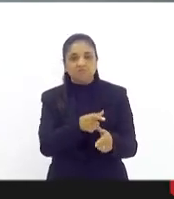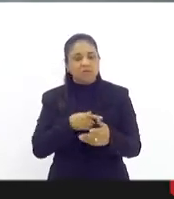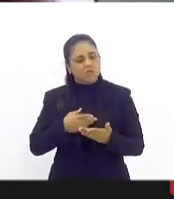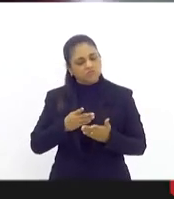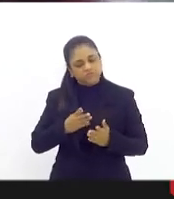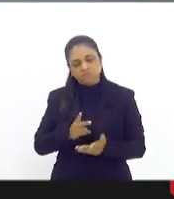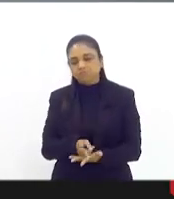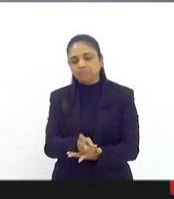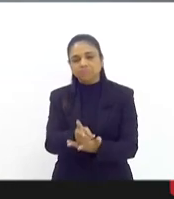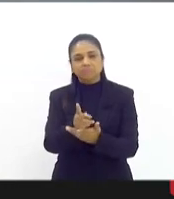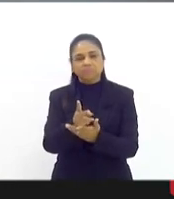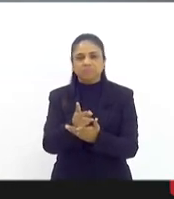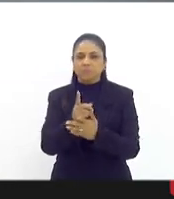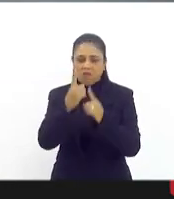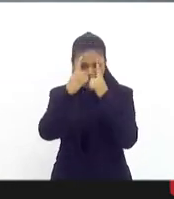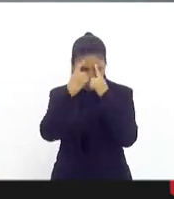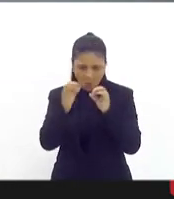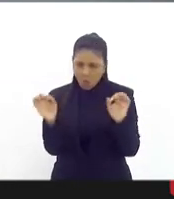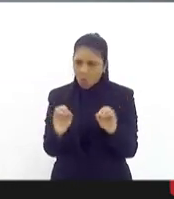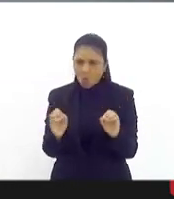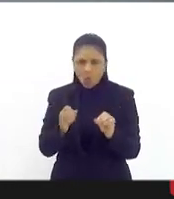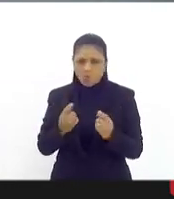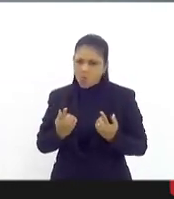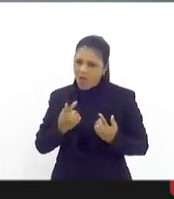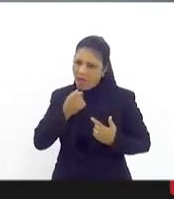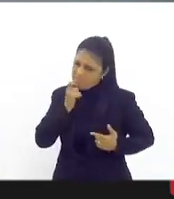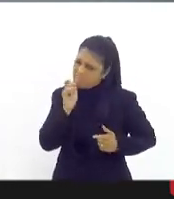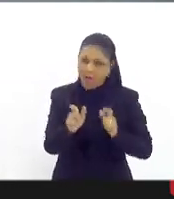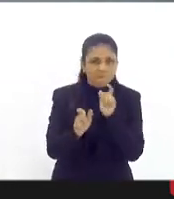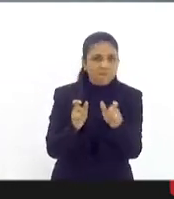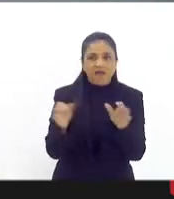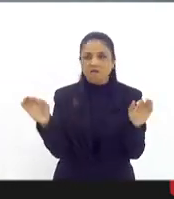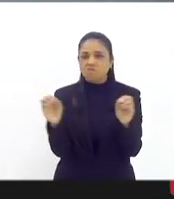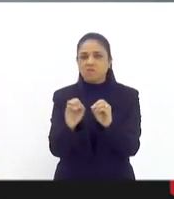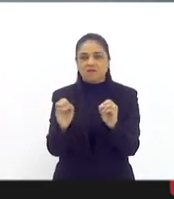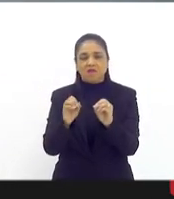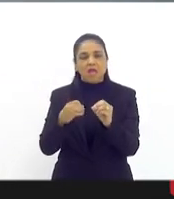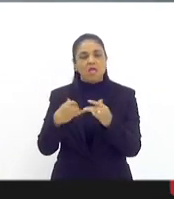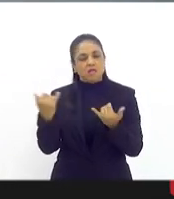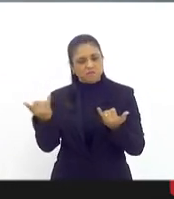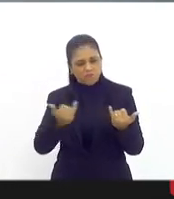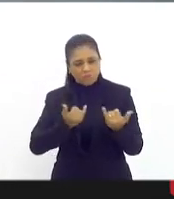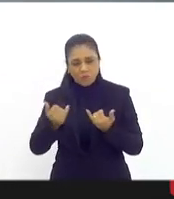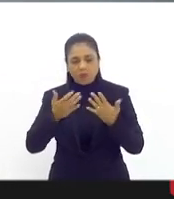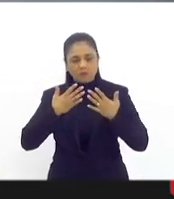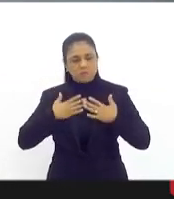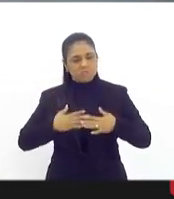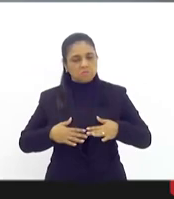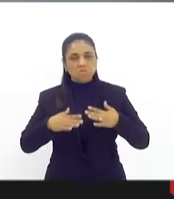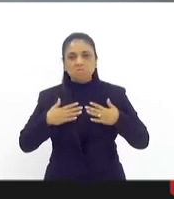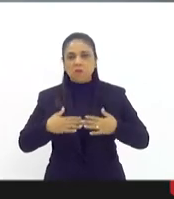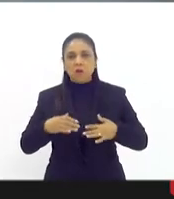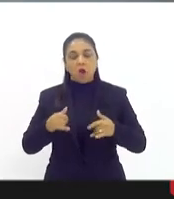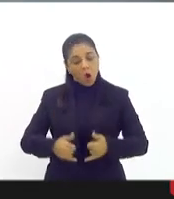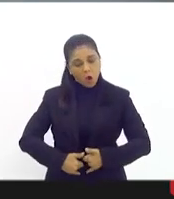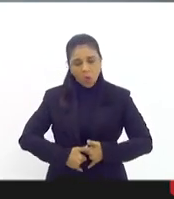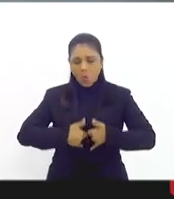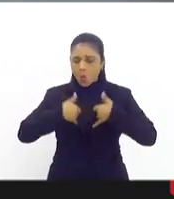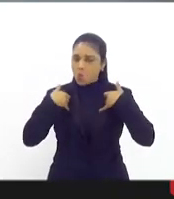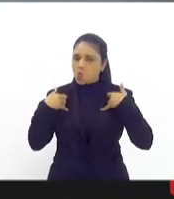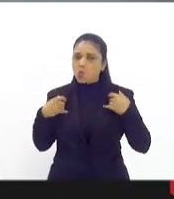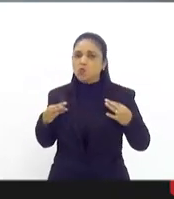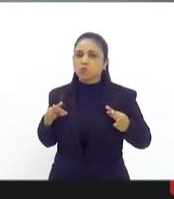ninguém, continua bem-humorado, muito informado, e como você disse, Ingrid, é um grande orgulho para todos